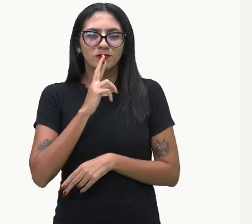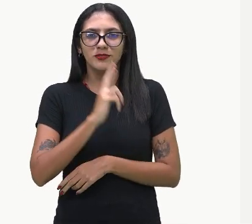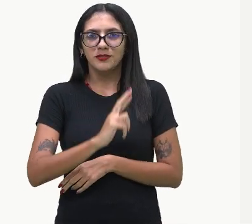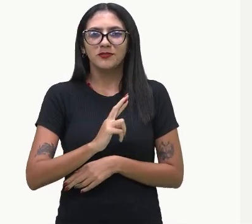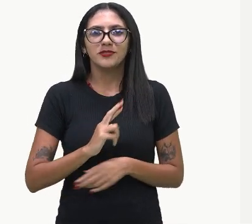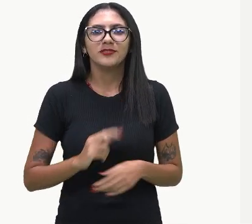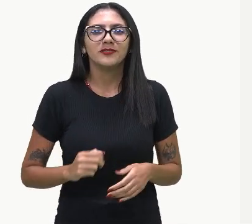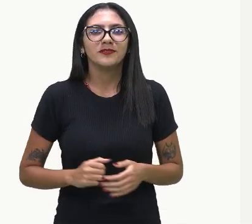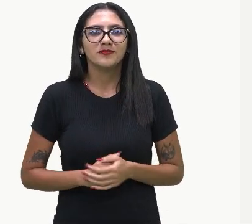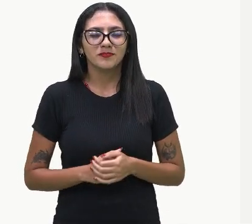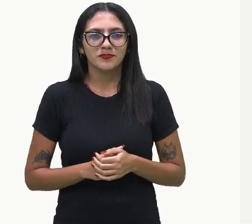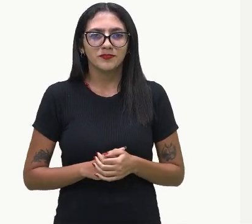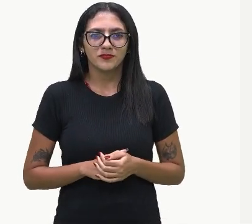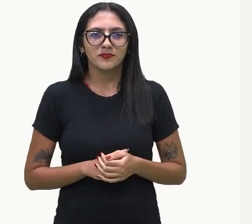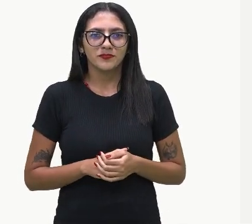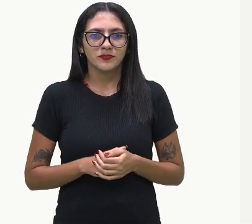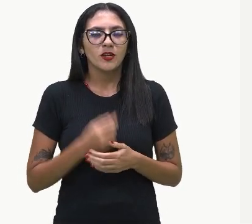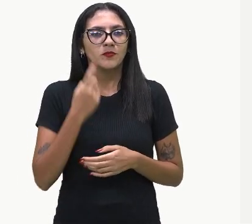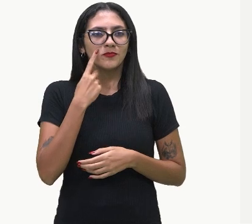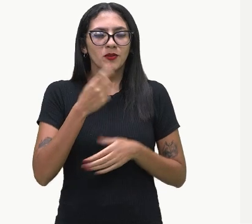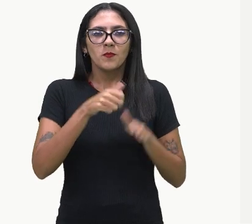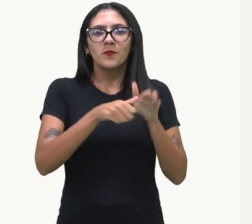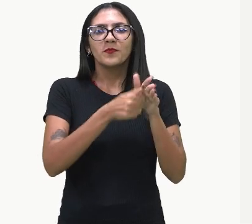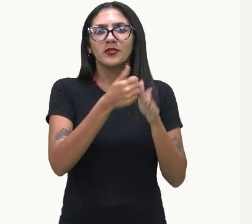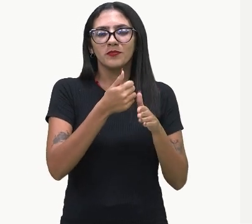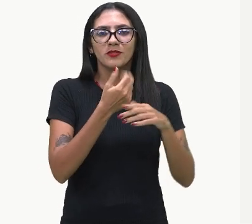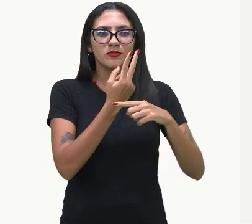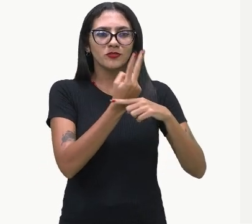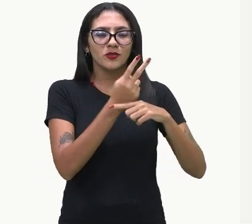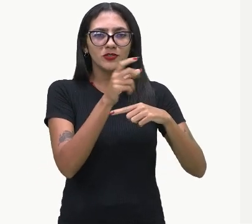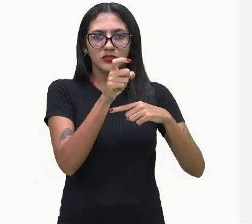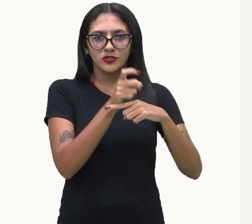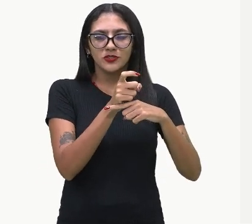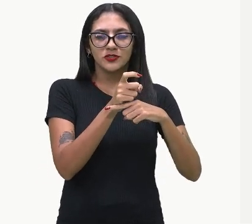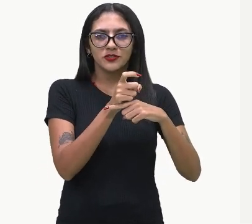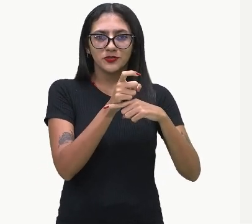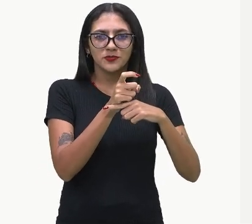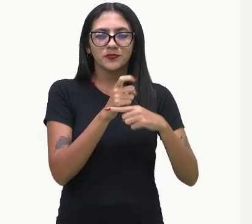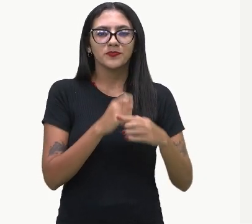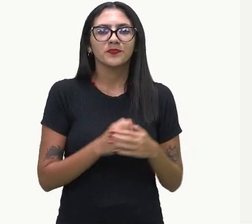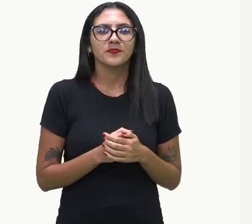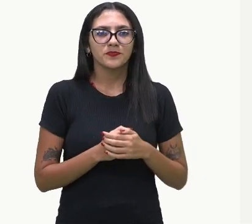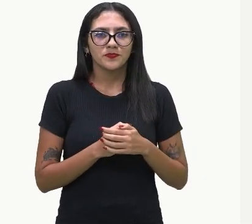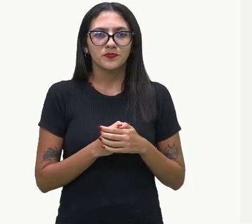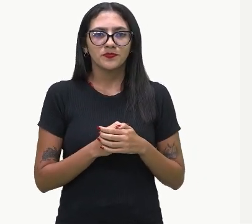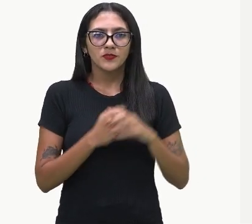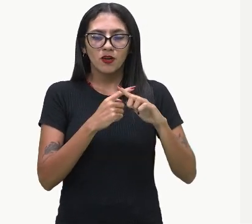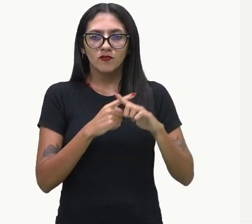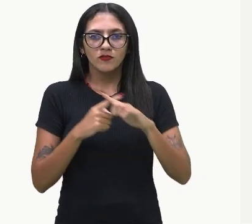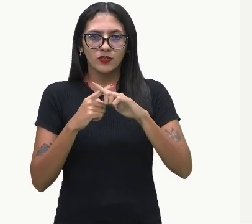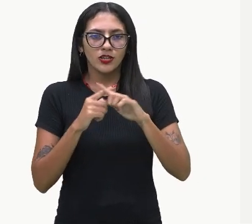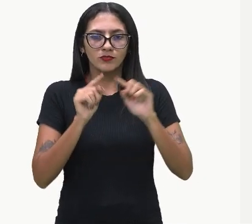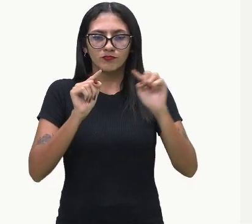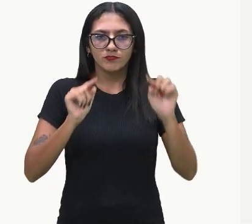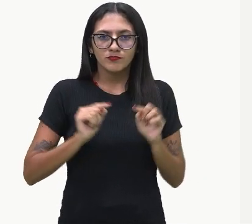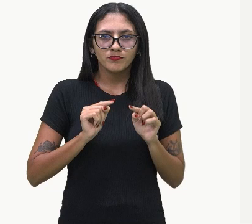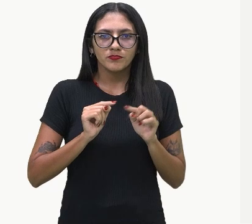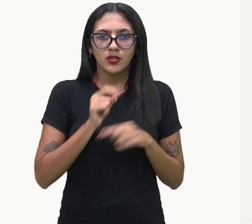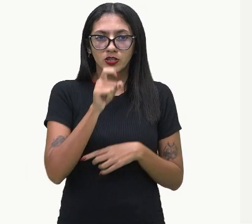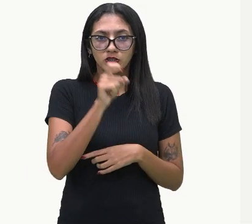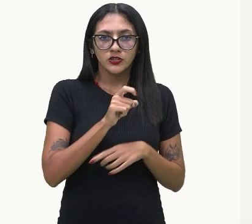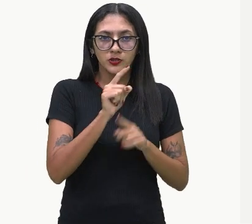Então eu vou começar exatamente pelo primeiro, aqui que é o meu 2x. Então 2x vezes x mais